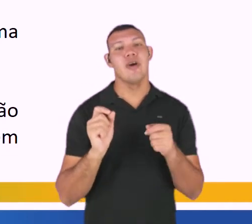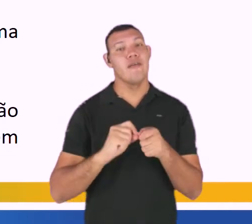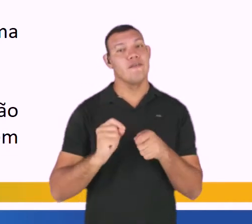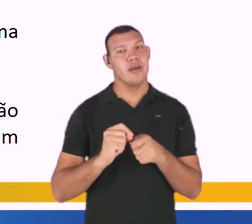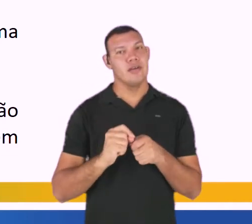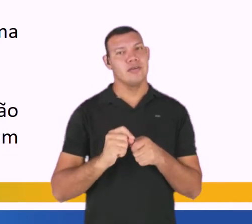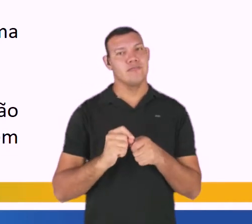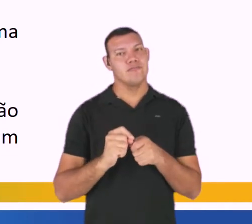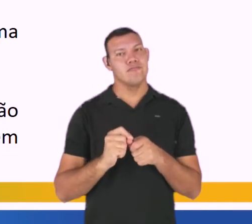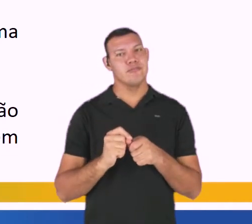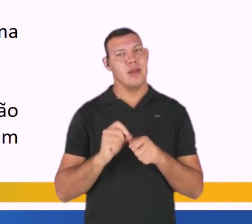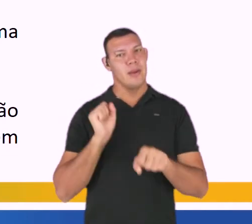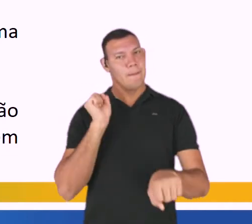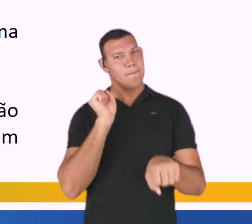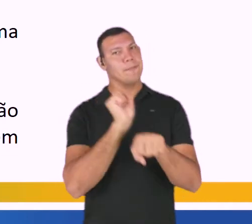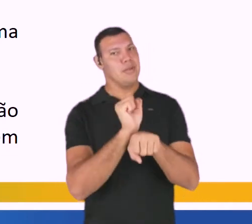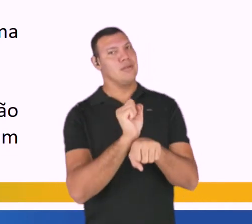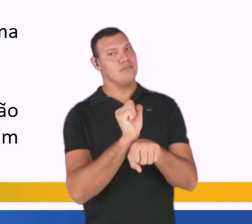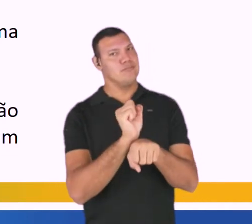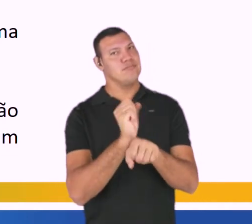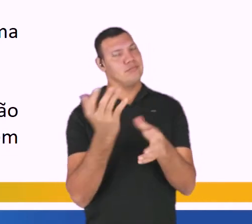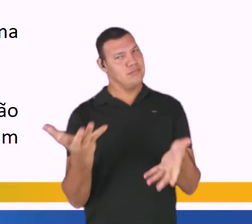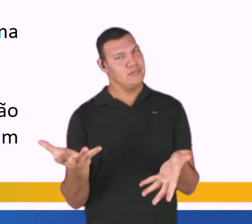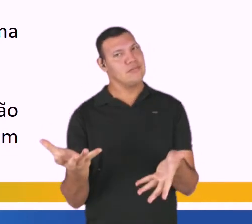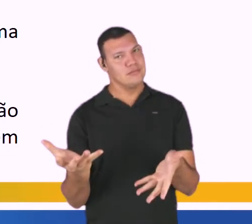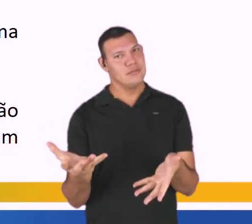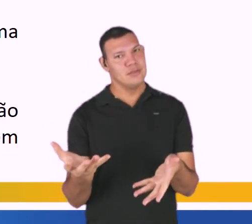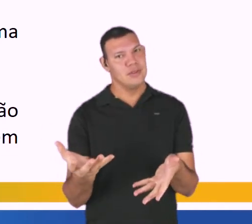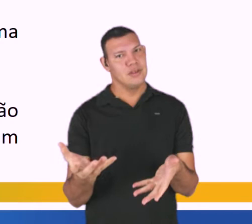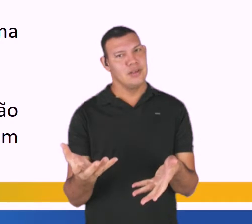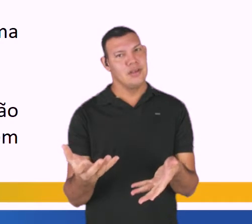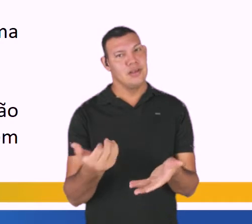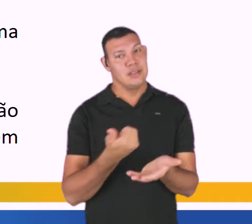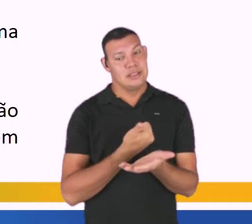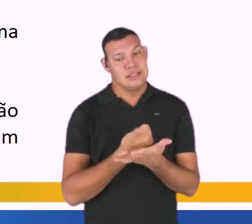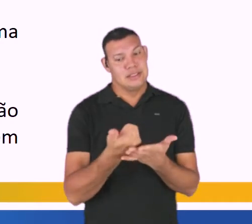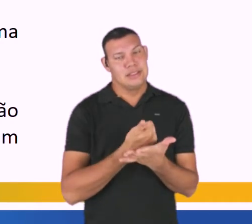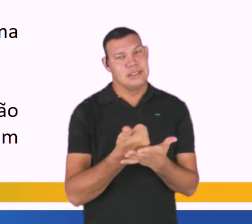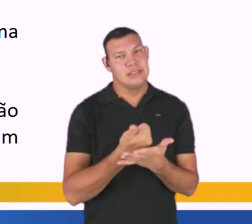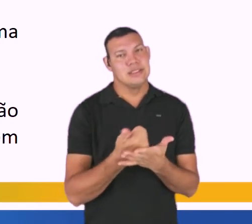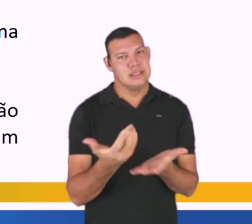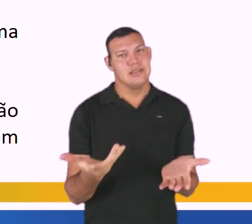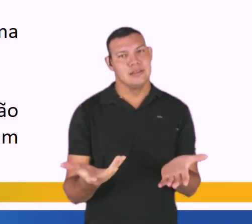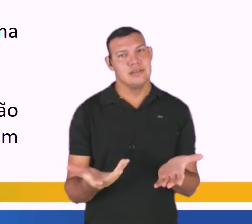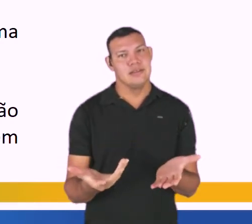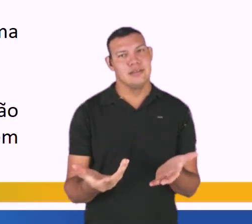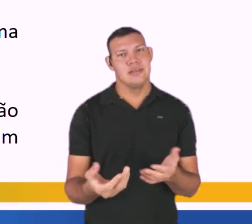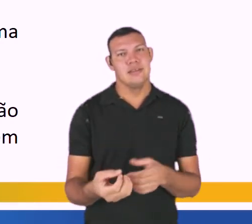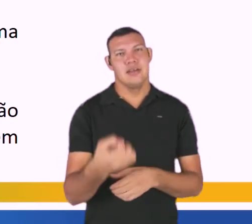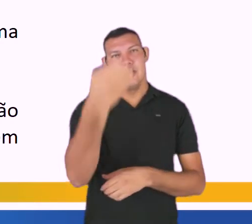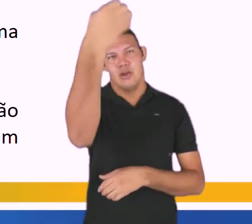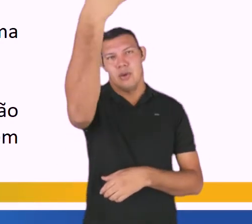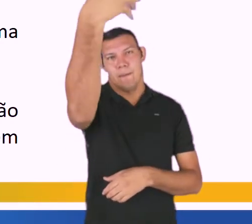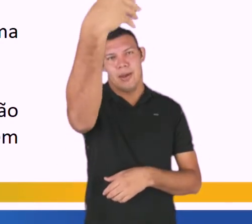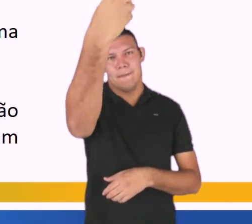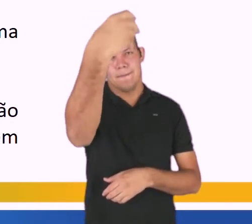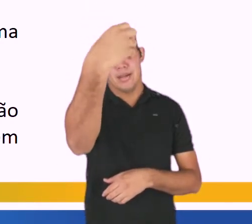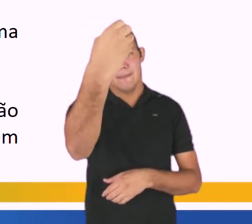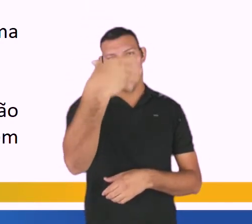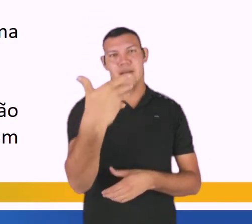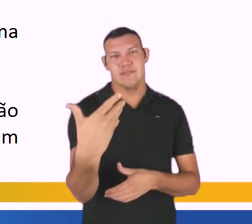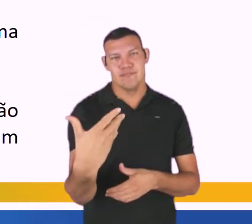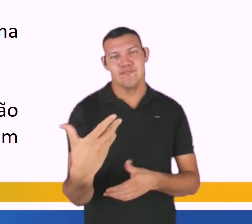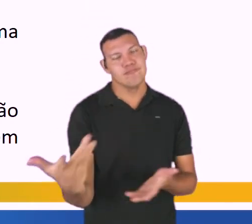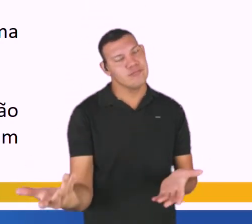Parar o veículo? Então, a nossa reação corporal, ela vem depois de uma outra interação de